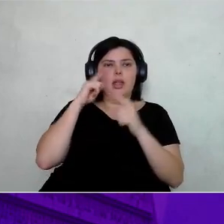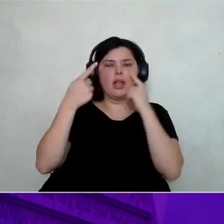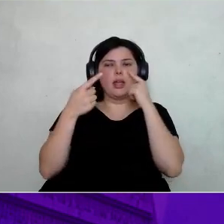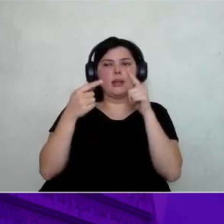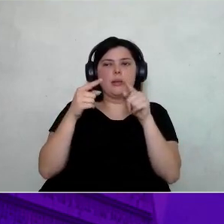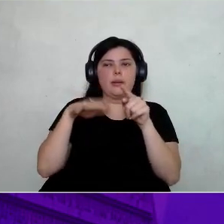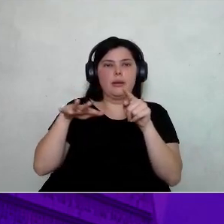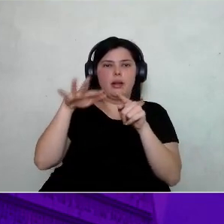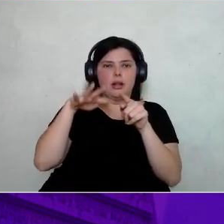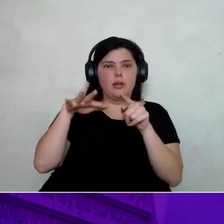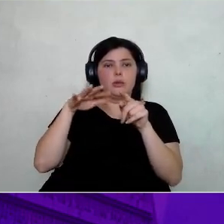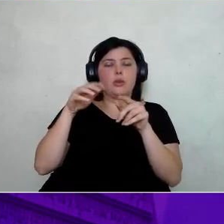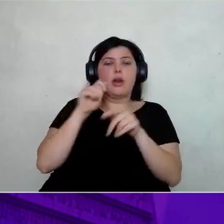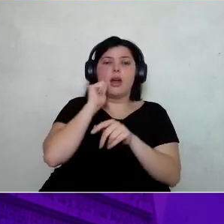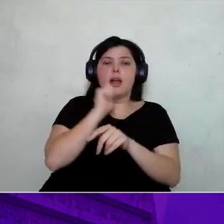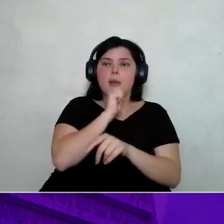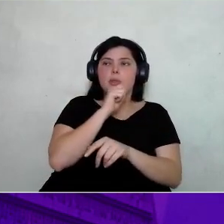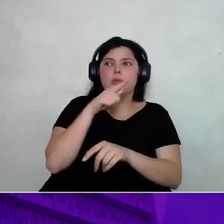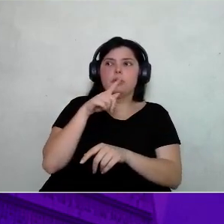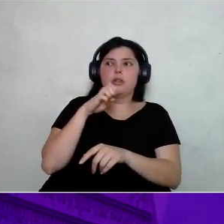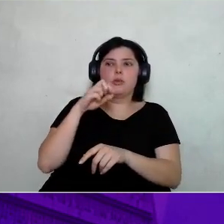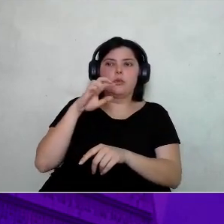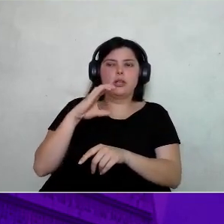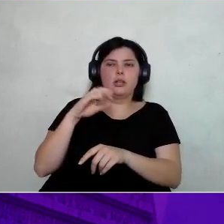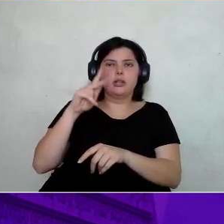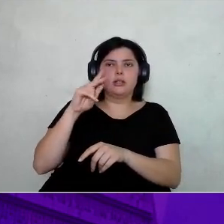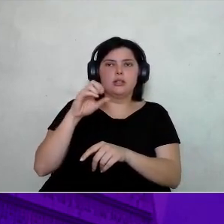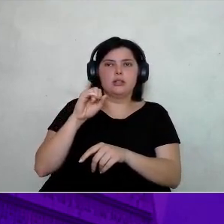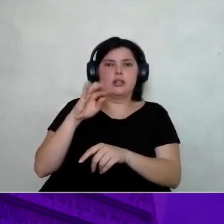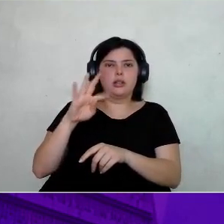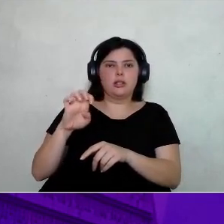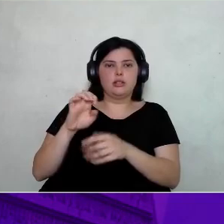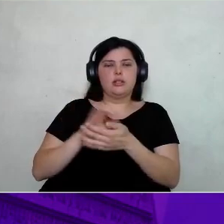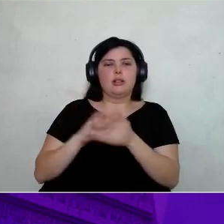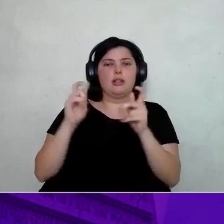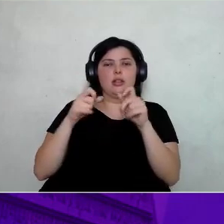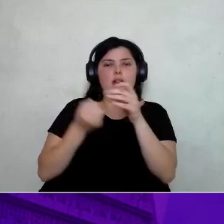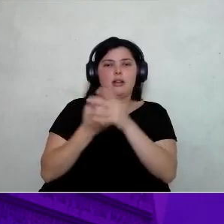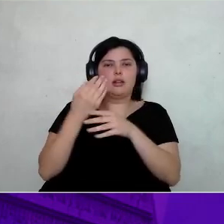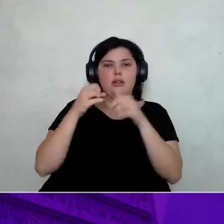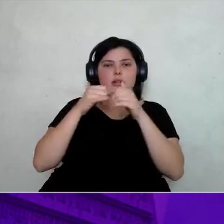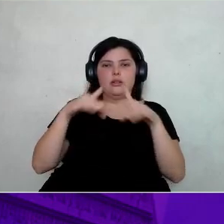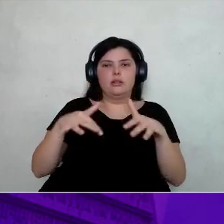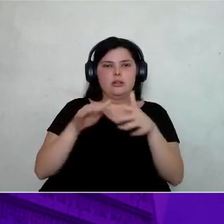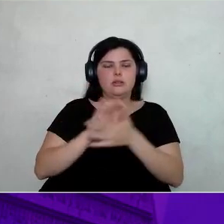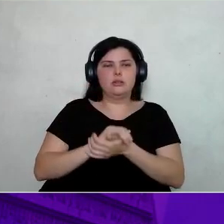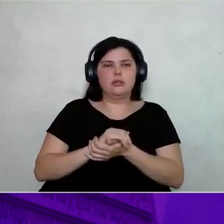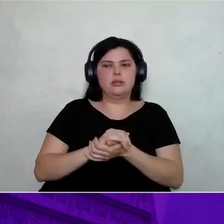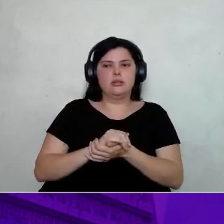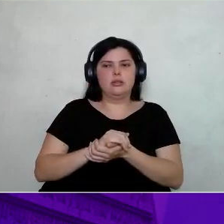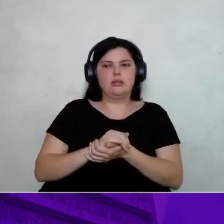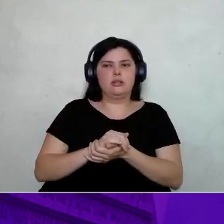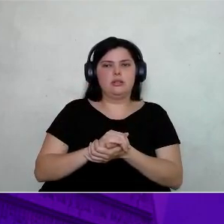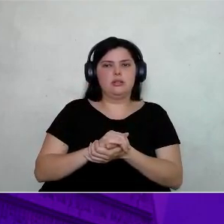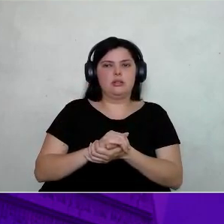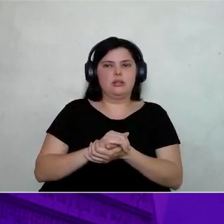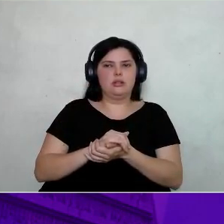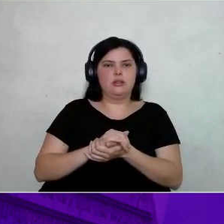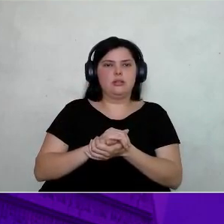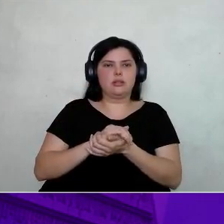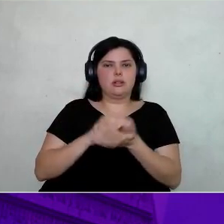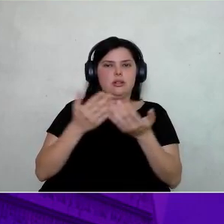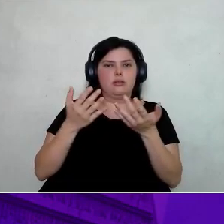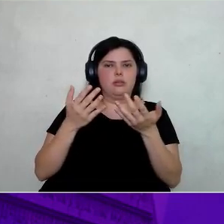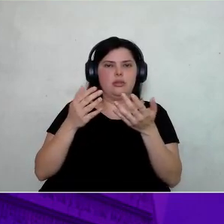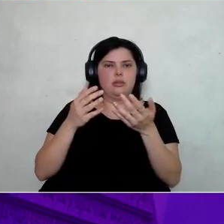Amazon QuickSight, você consegue criar fluxos, digamos assim, dashboards visuais